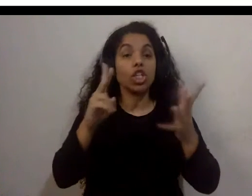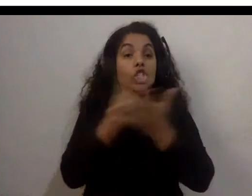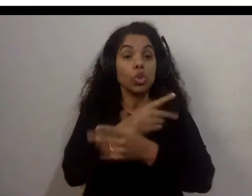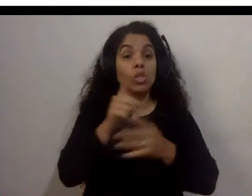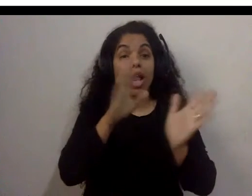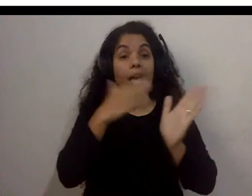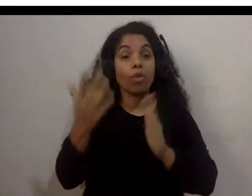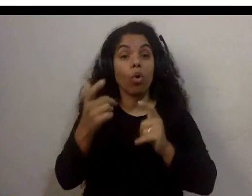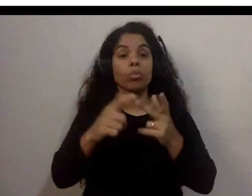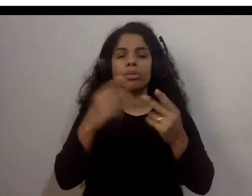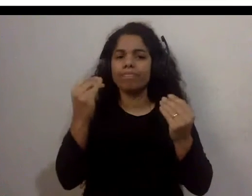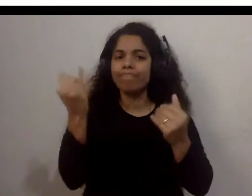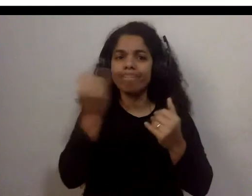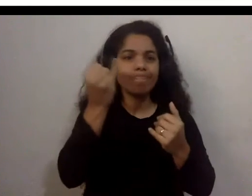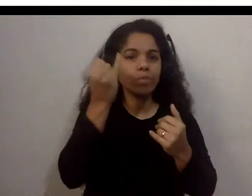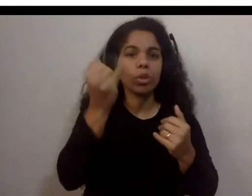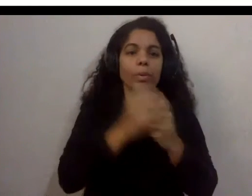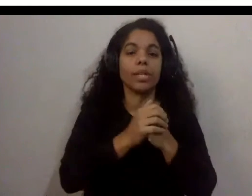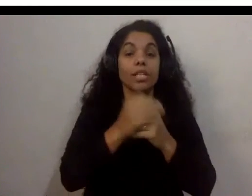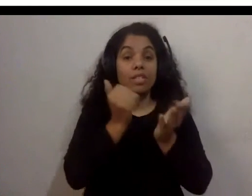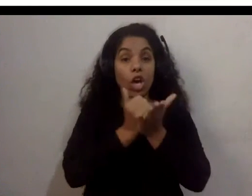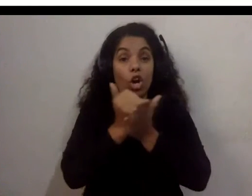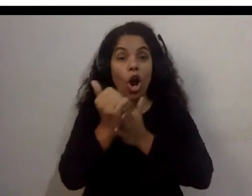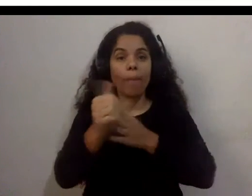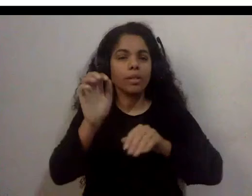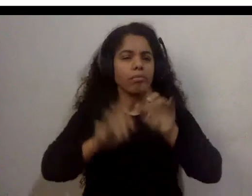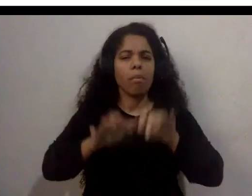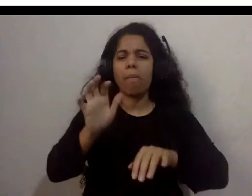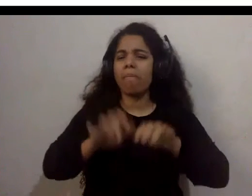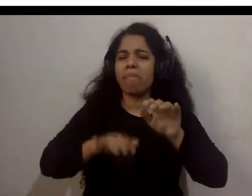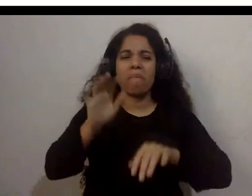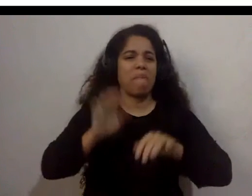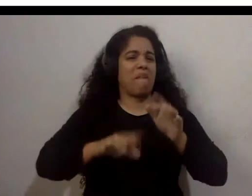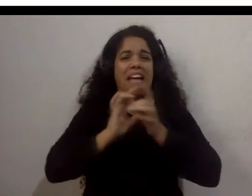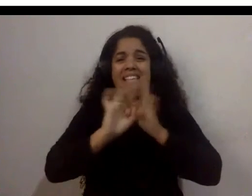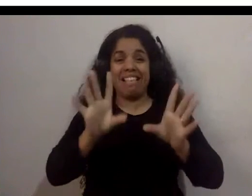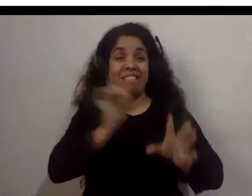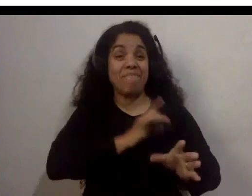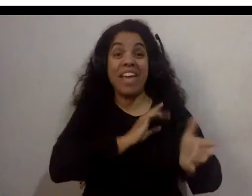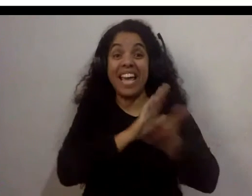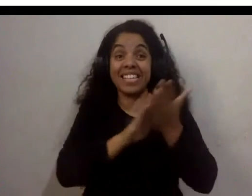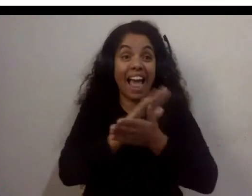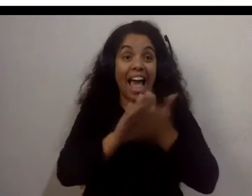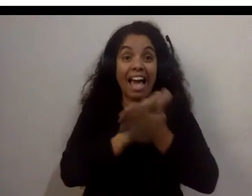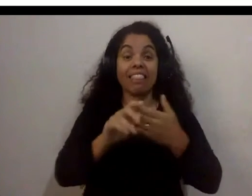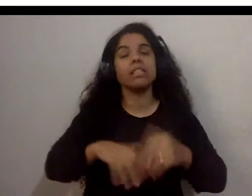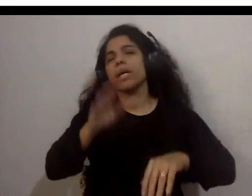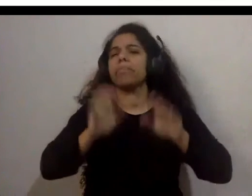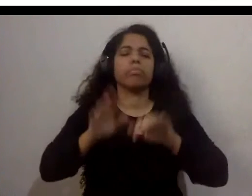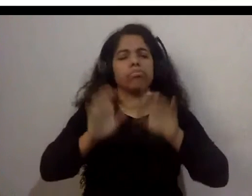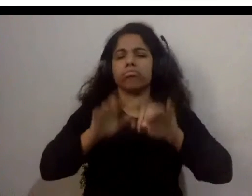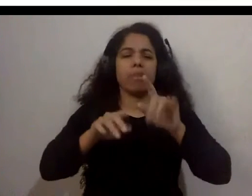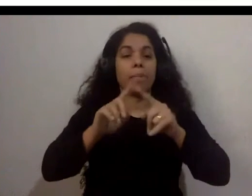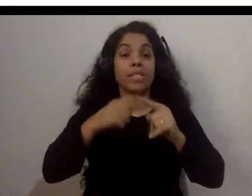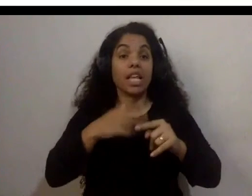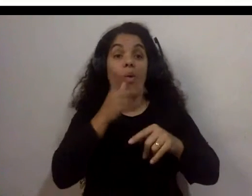a um outro ponto que é muito importante. Você começa a programar sem medo, porque você não gasta mais o tempo que você gastaria para resolver